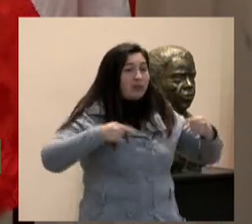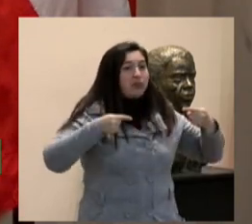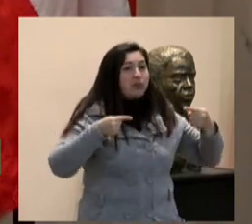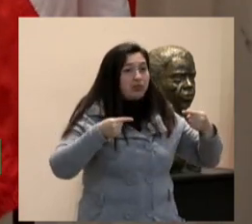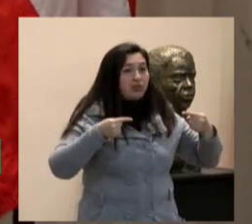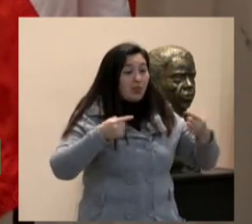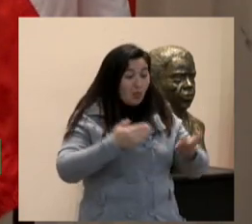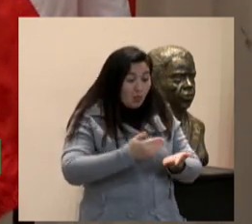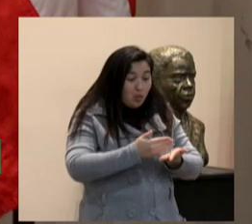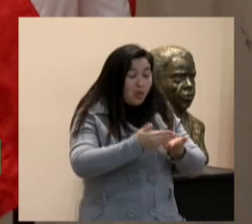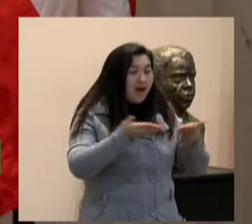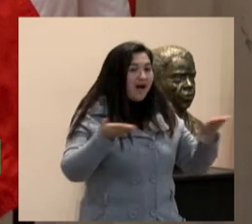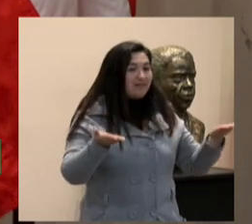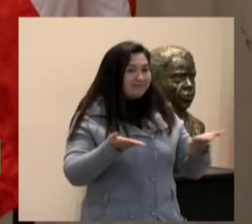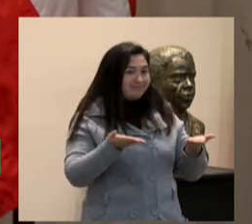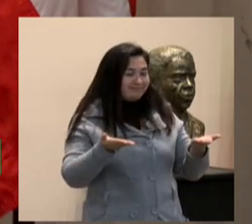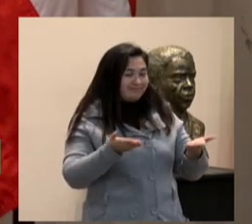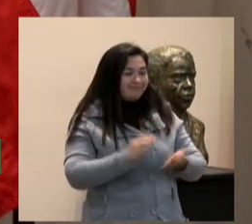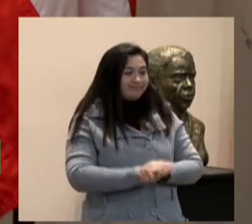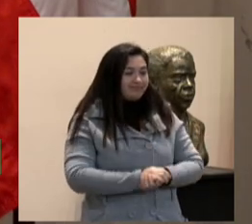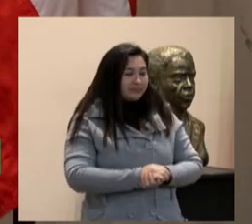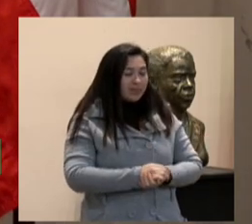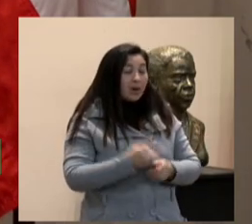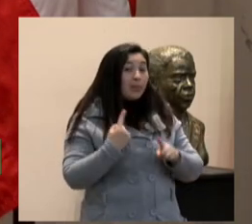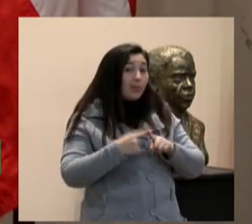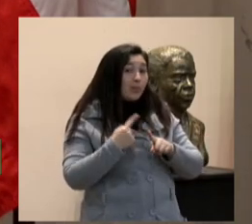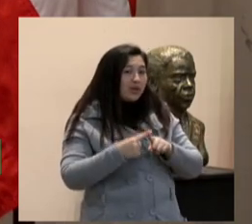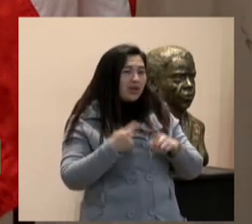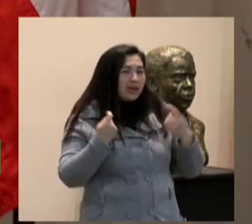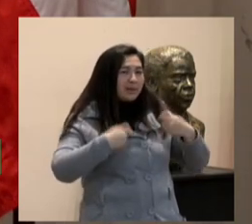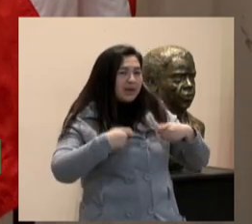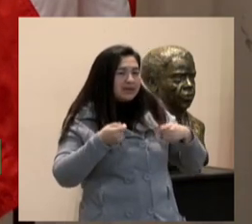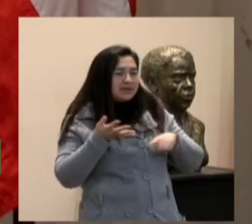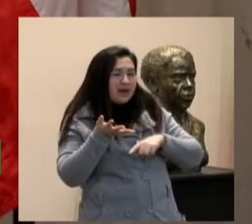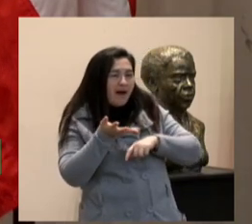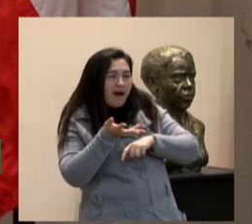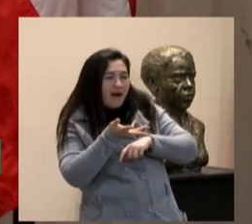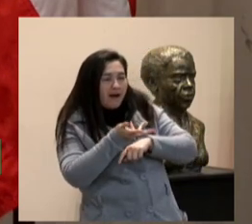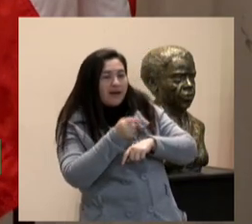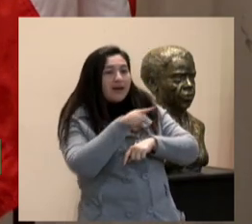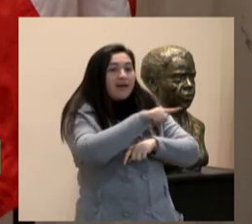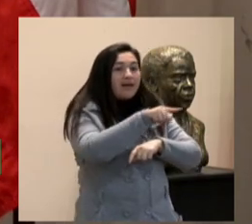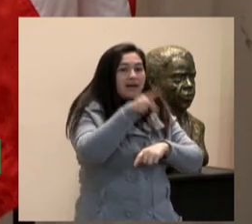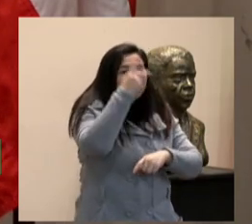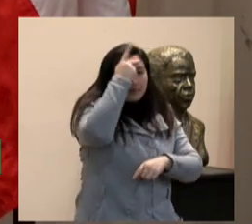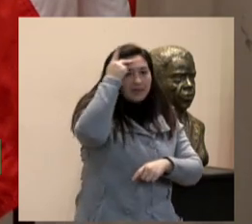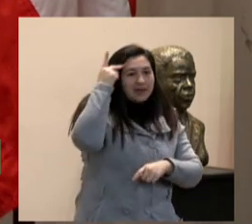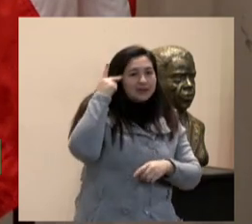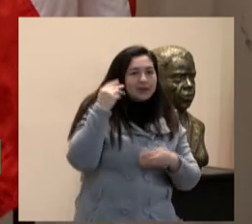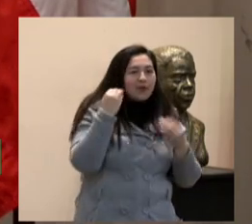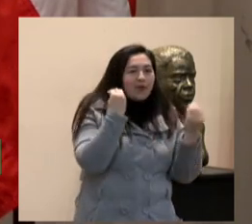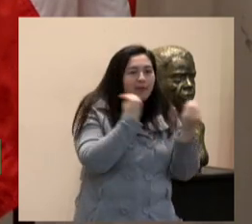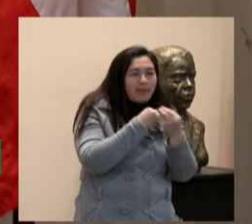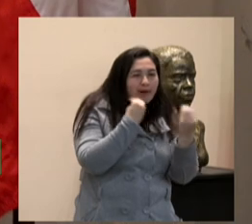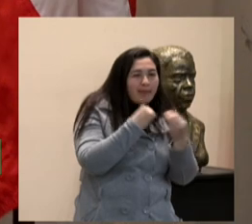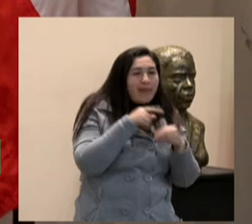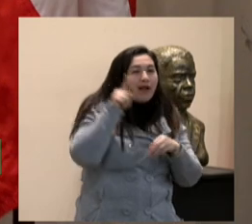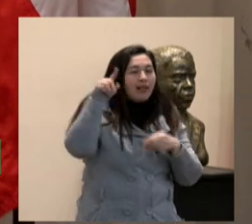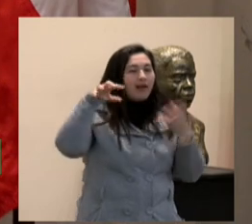inicie agora, né? Seja pelo convencimento dos nossos representantes no Congresso